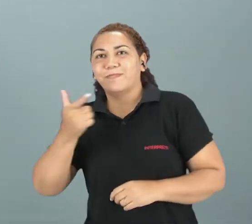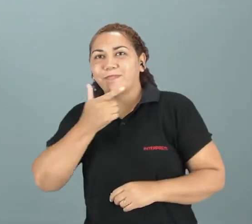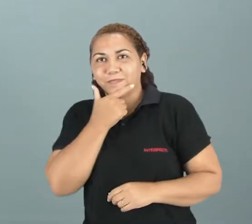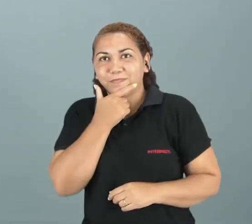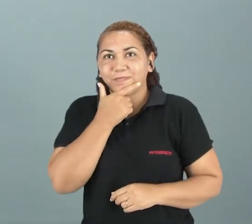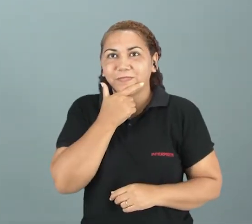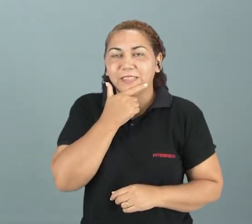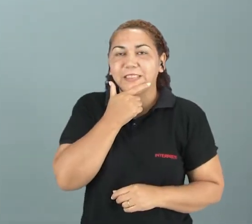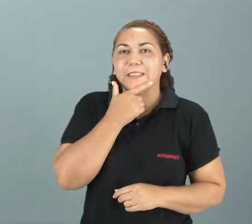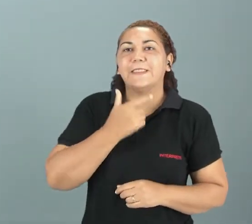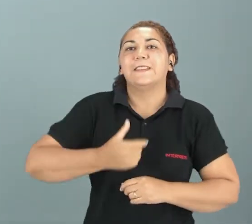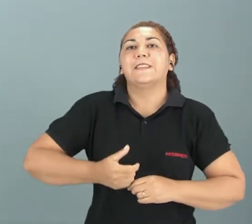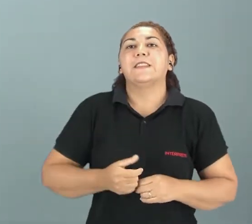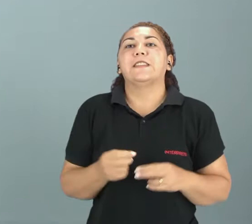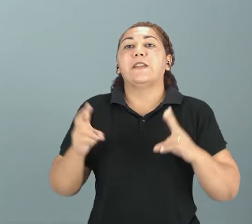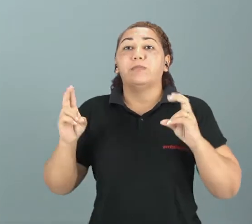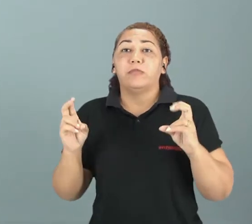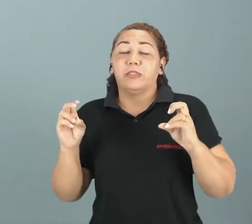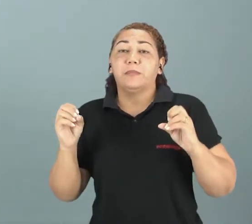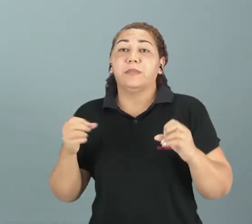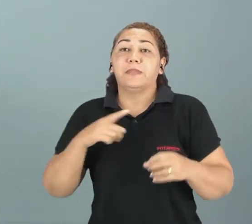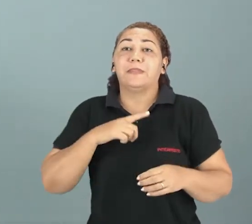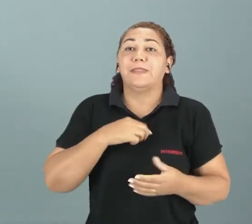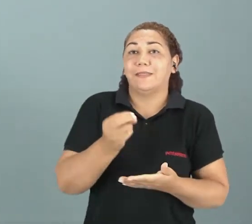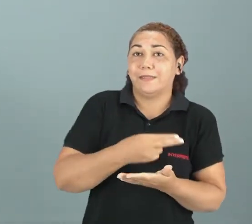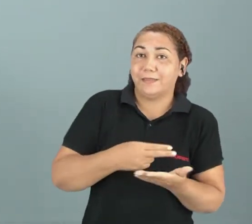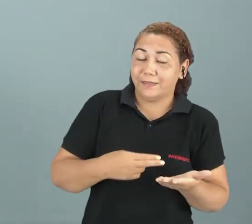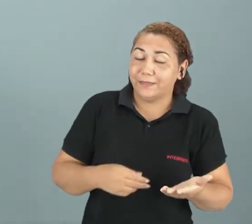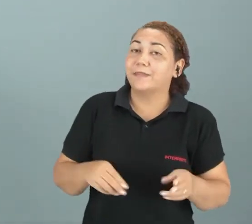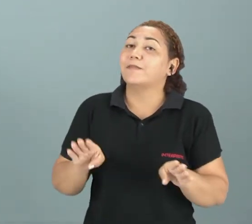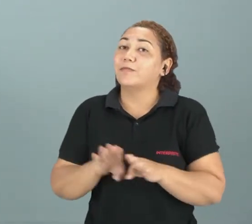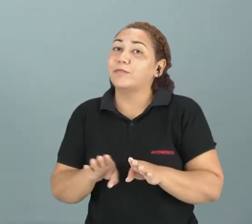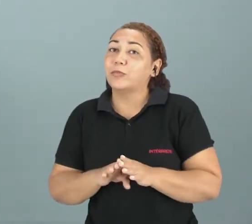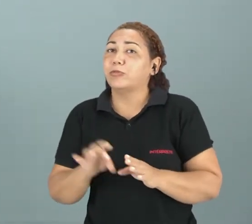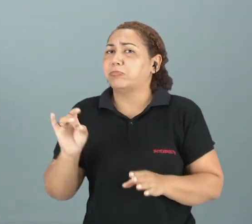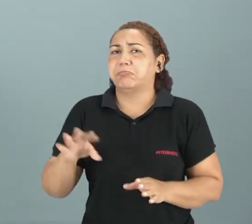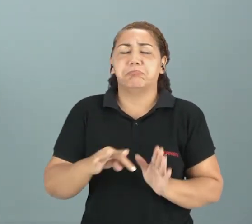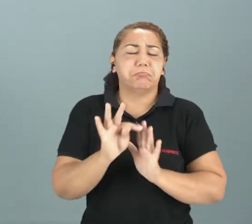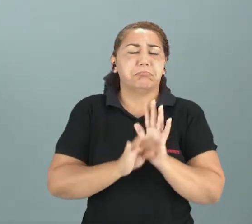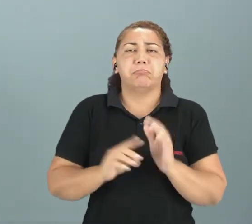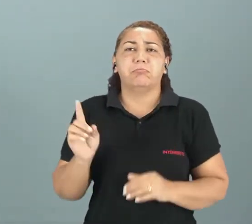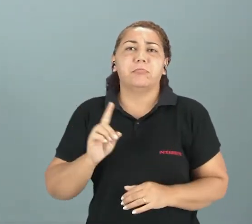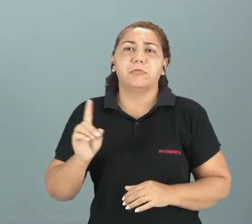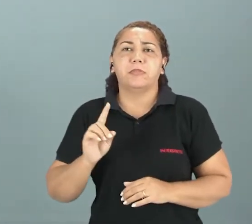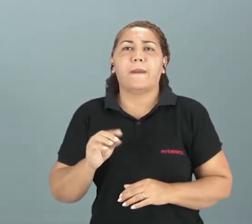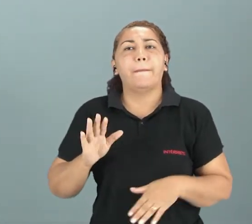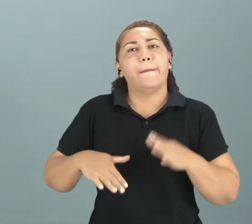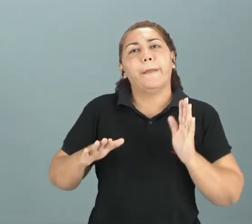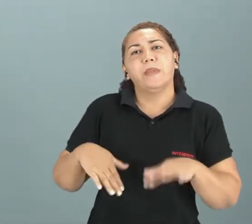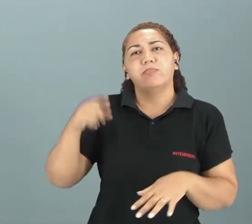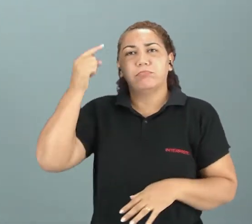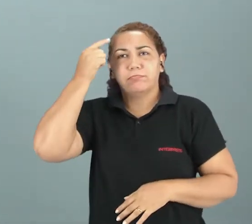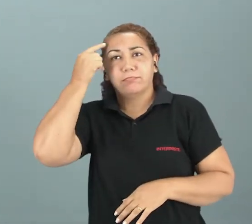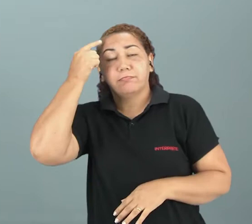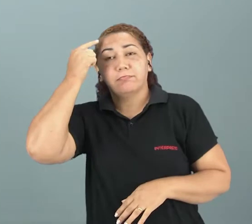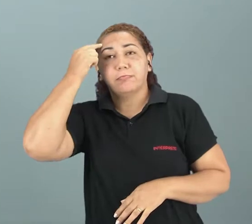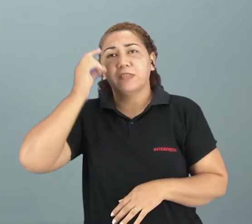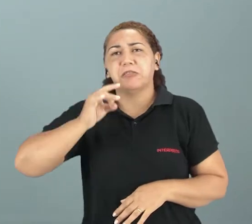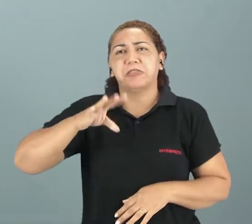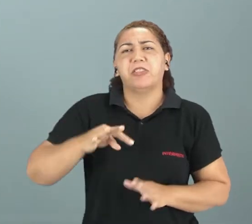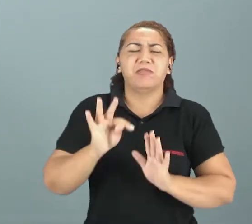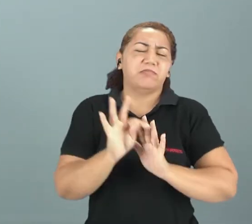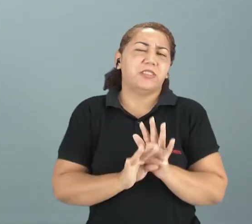não. Quando a gente fala de gênero textual, às vezes a gente imagina só aquele texto com palavras escritas, algumas imagens,